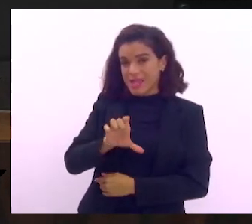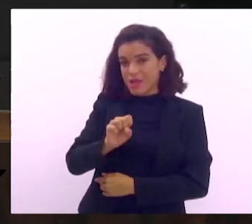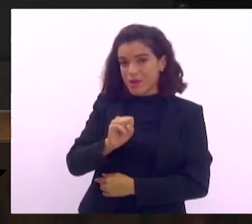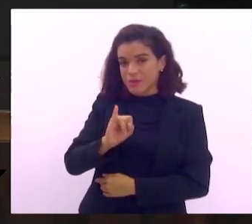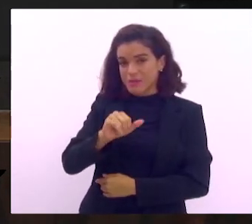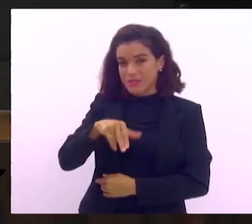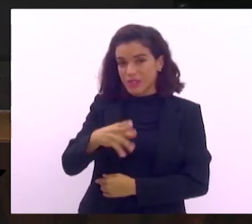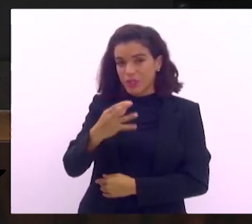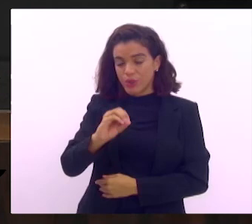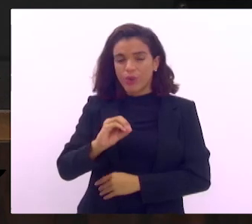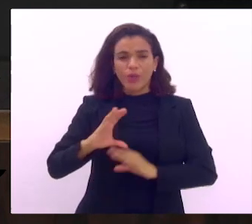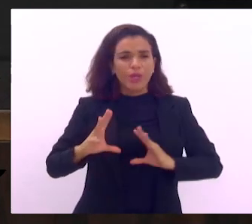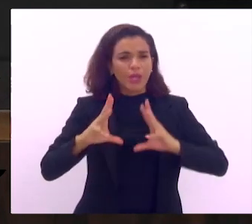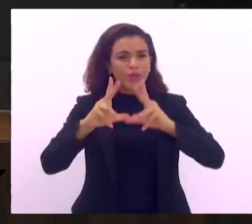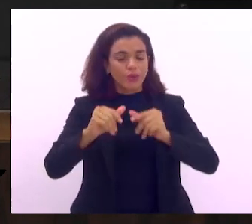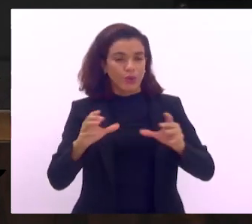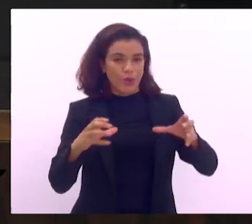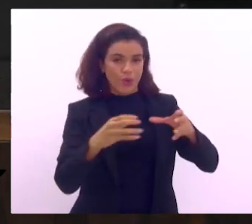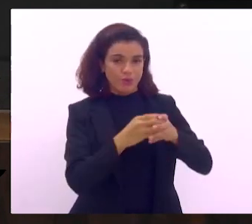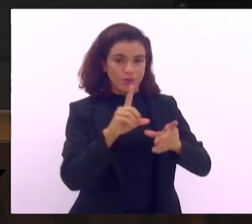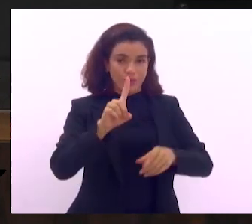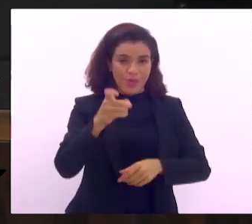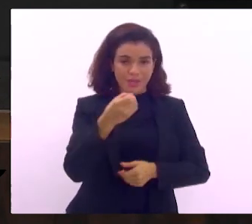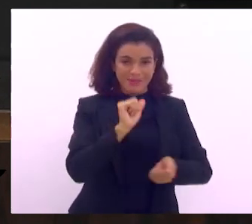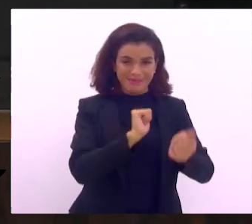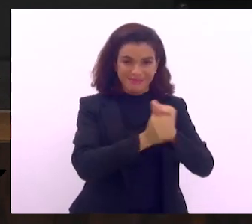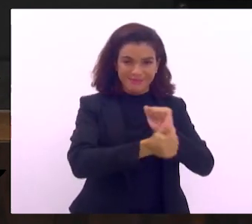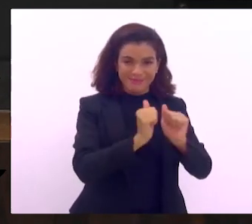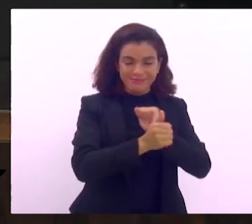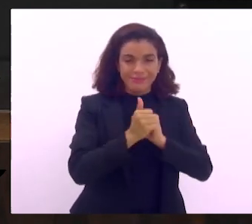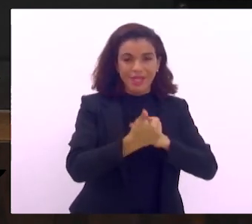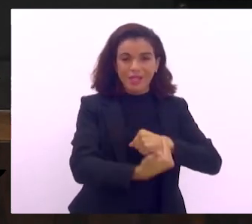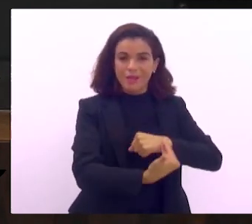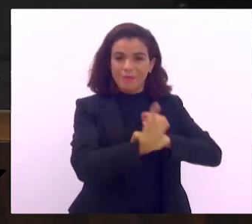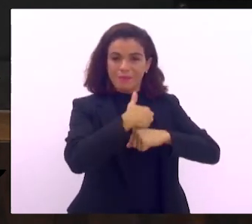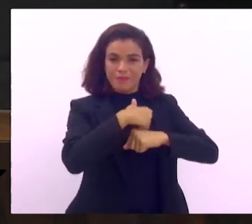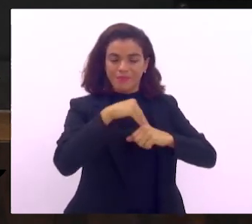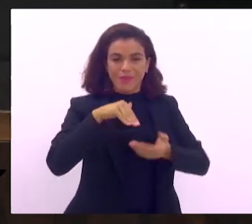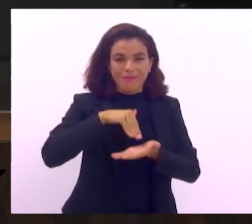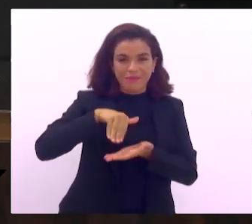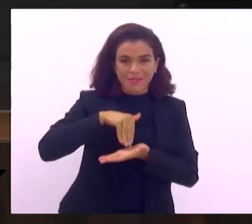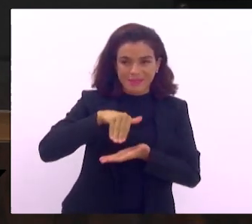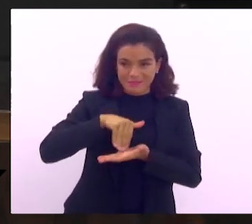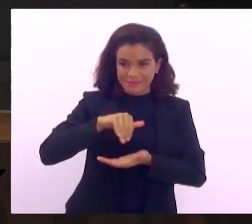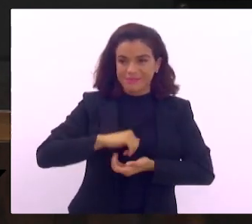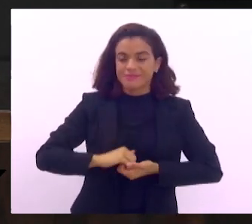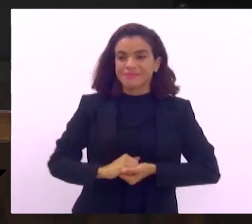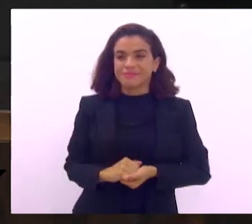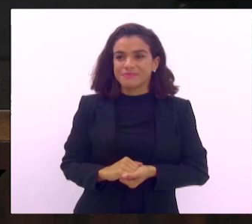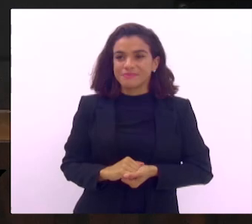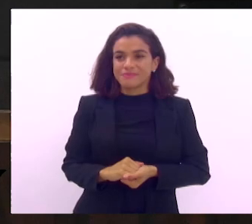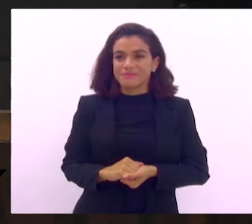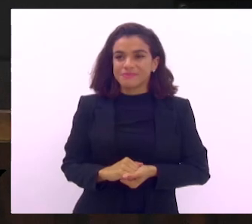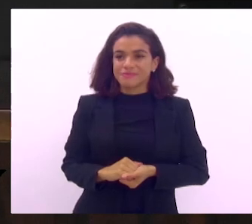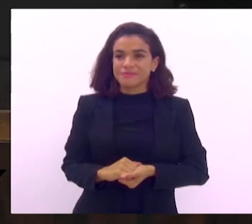a comissão de ex-atletas do Célio de Barros que estiveram no meu gabinete me procurando,